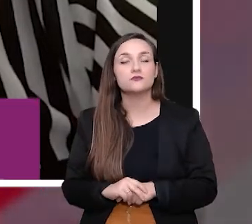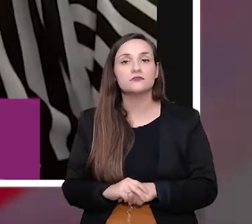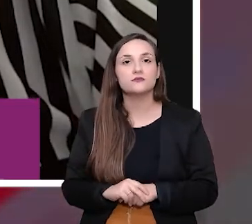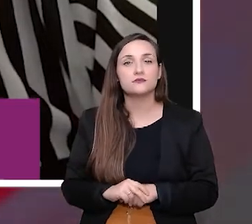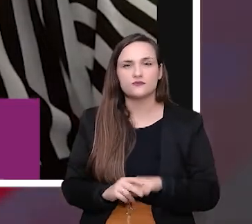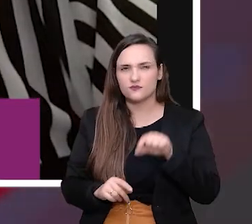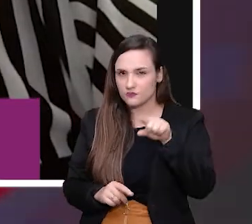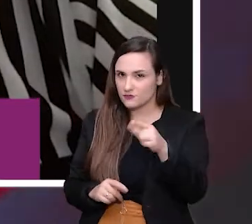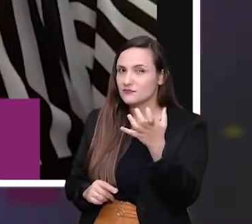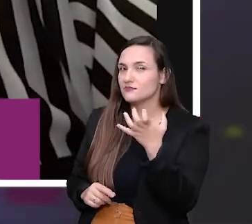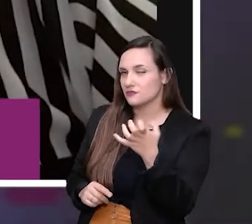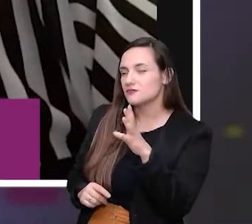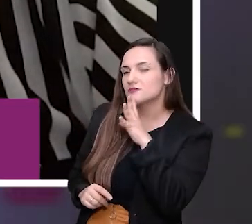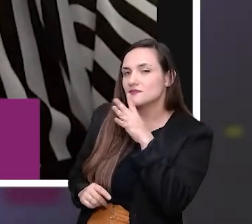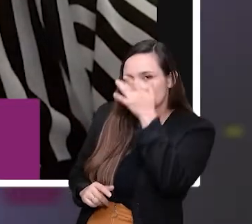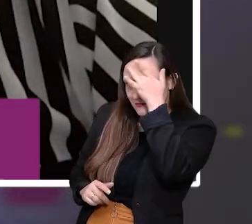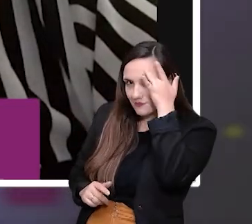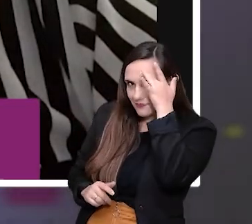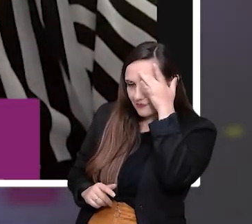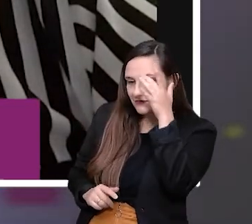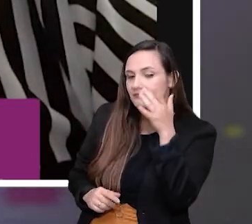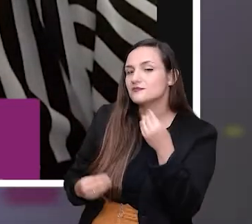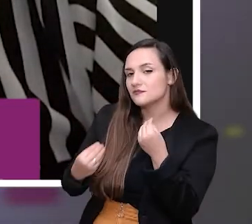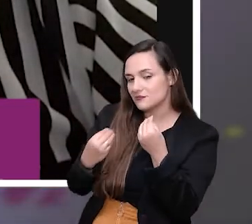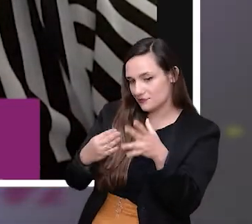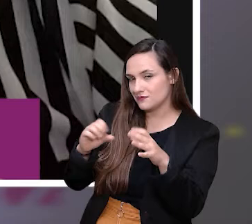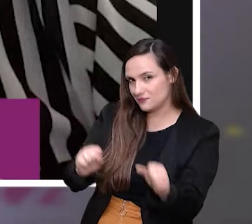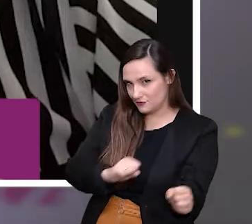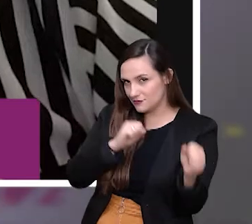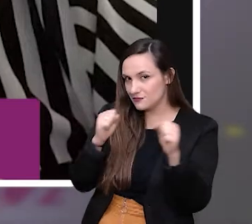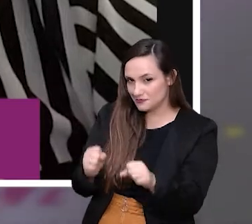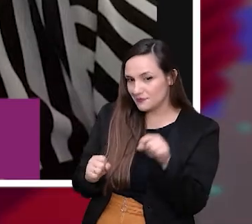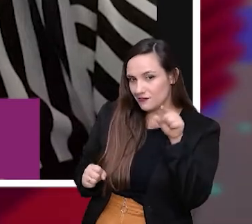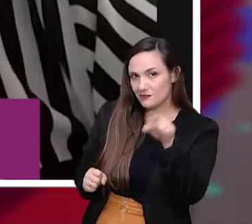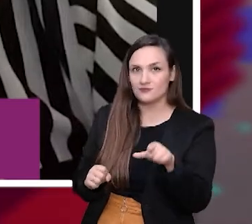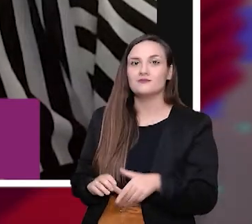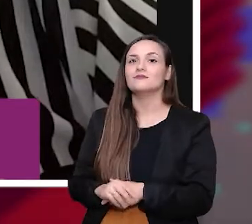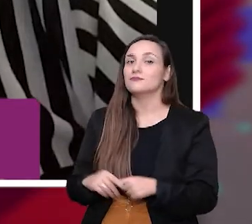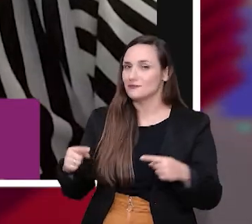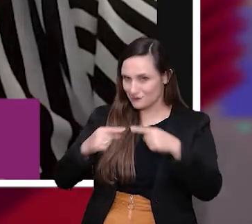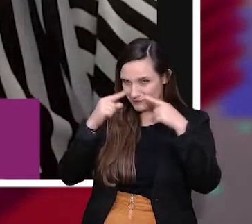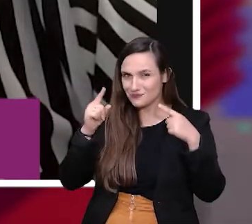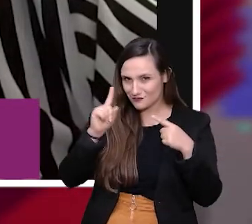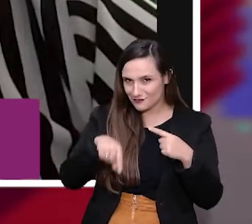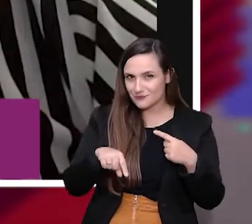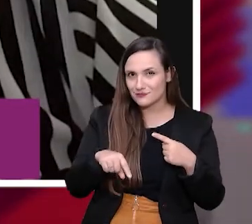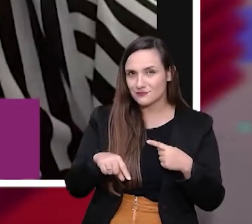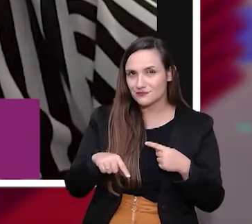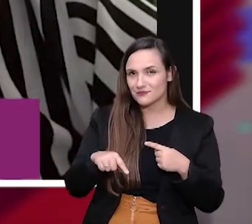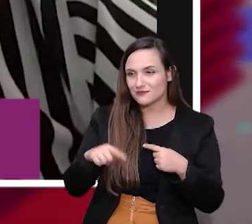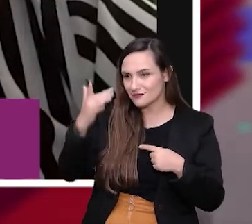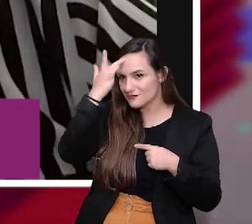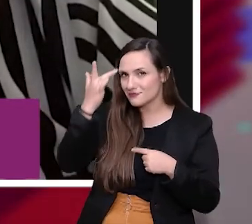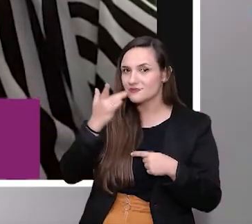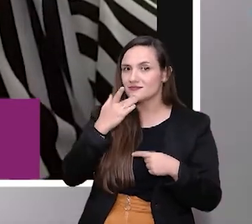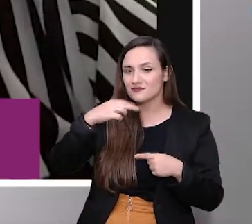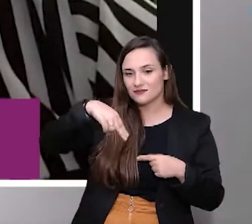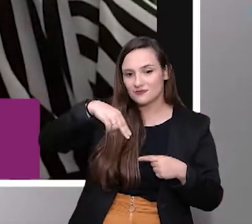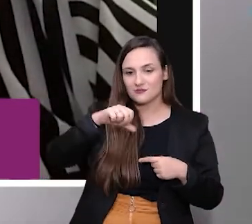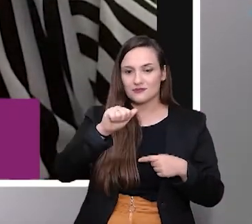seria: quer conhecer uma pessoa, dê poderes a ela. Encaixaria muito também no perfil narcisista,